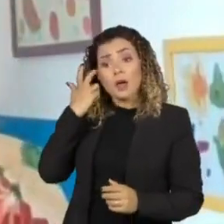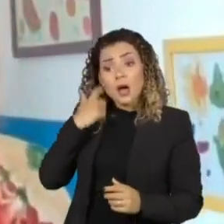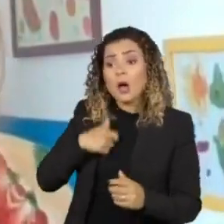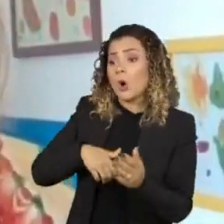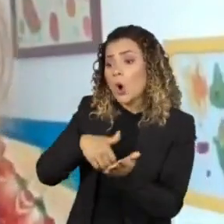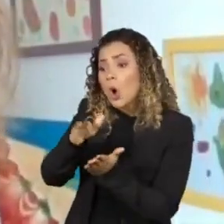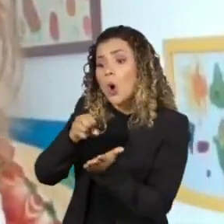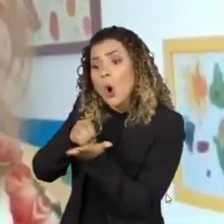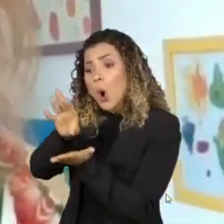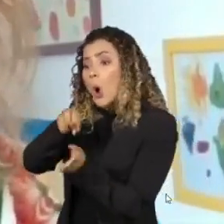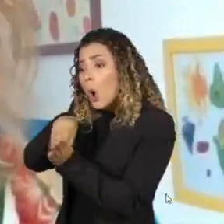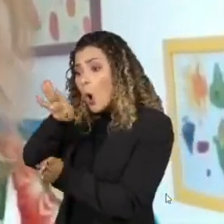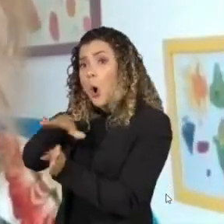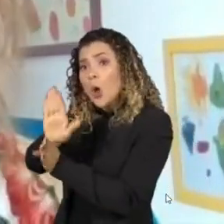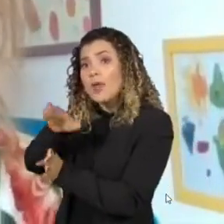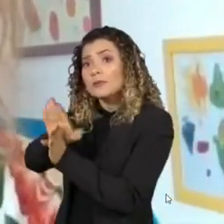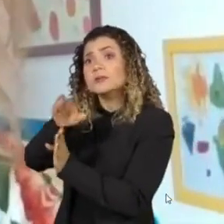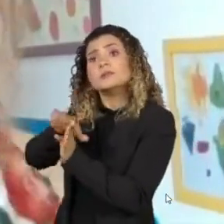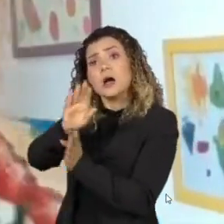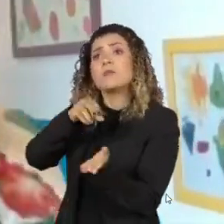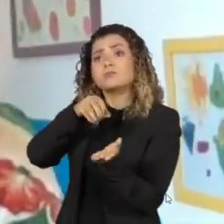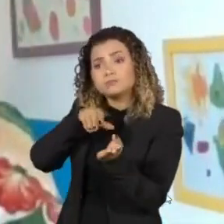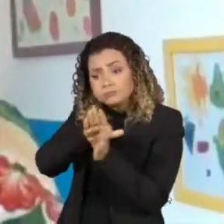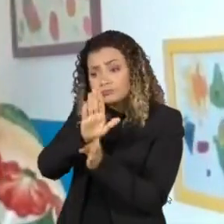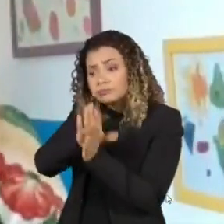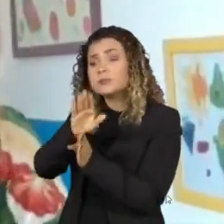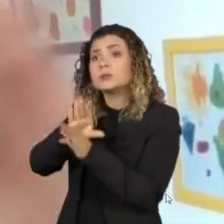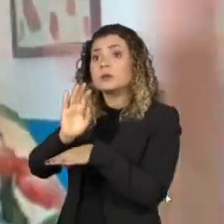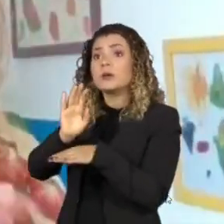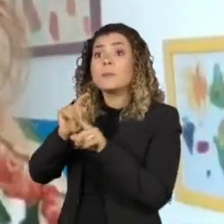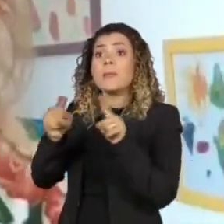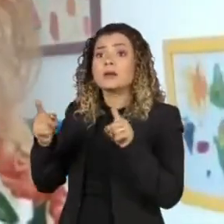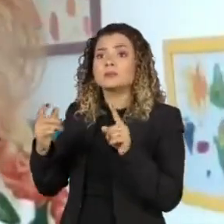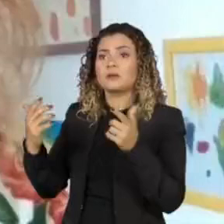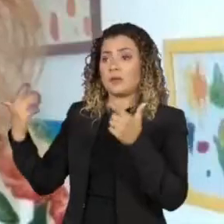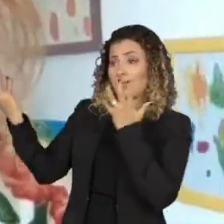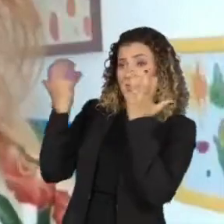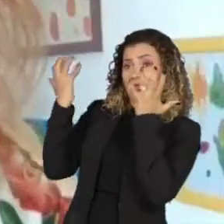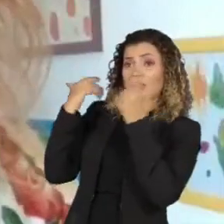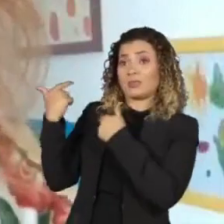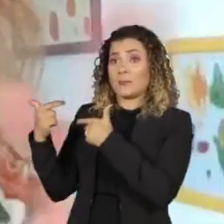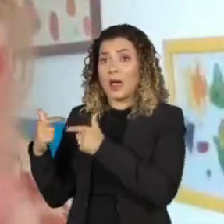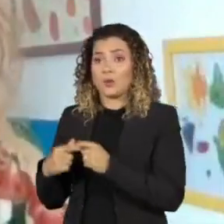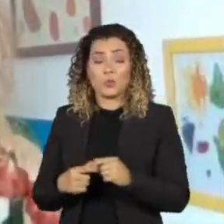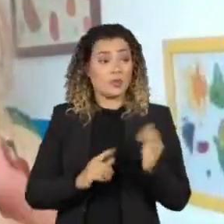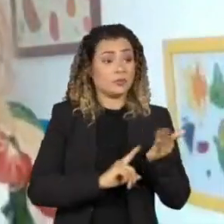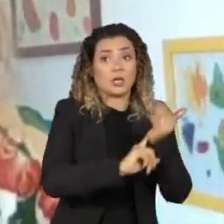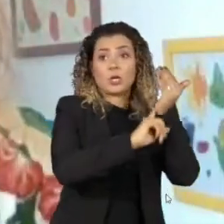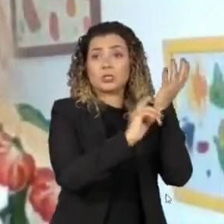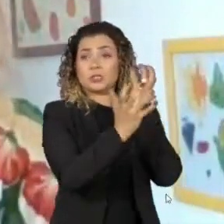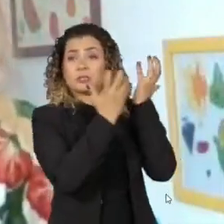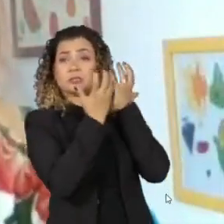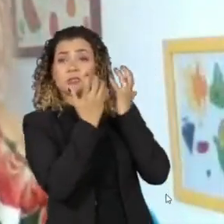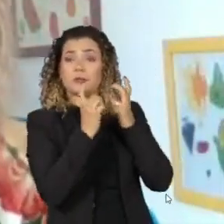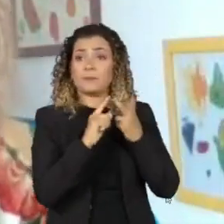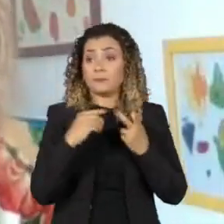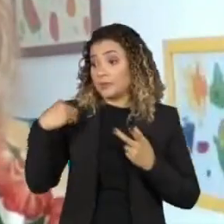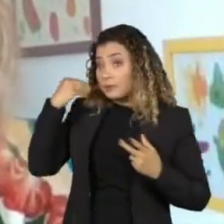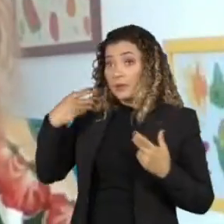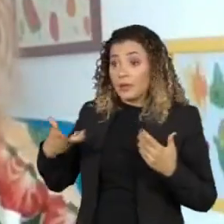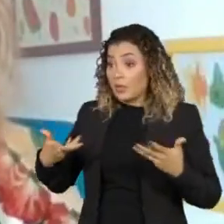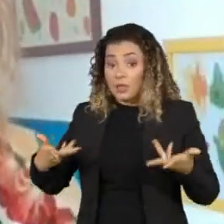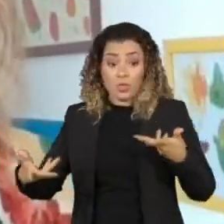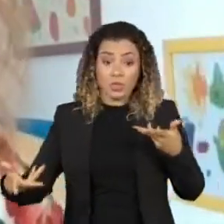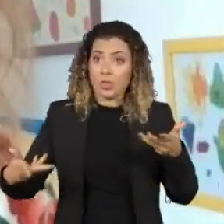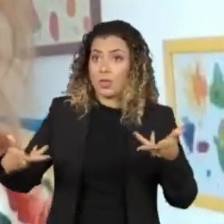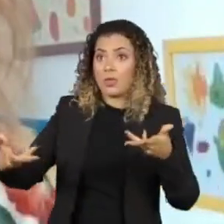não conseguiam desacelerar porque elas estavam aceleradas pelo trabalho, aceleradas pela tecnologia, aceleradas pela experiência de tempo